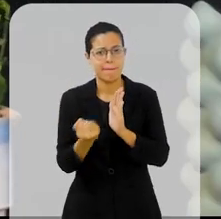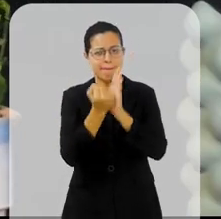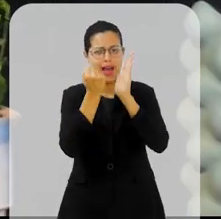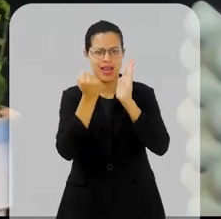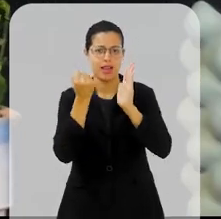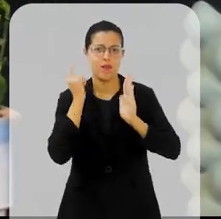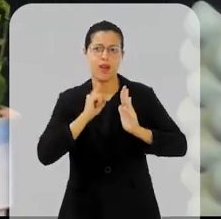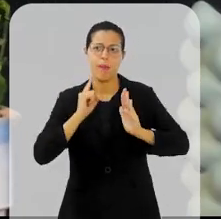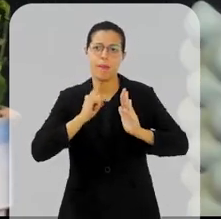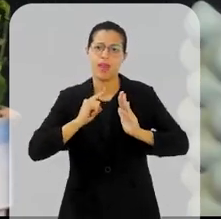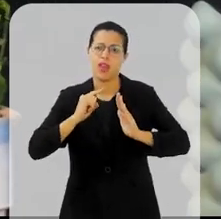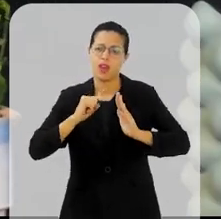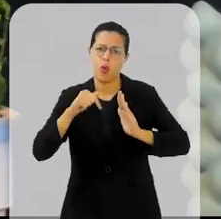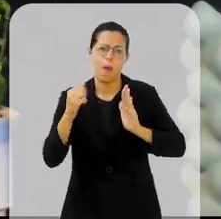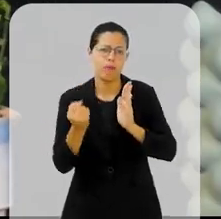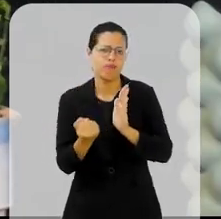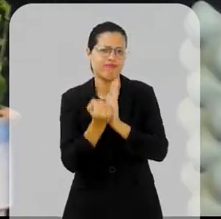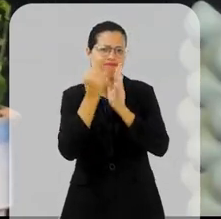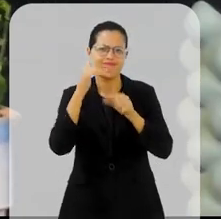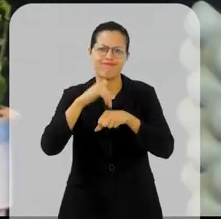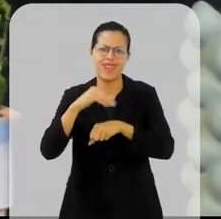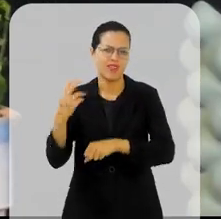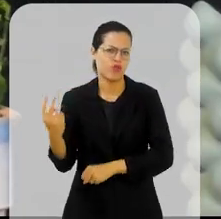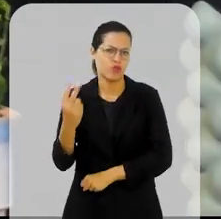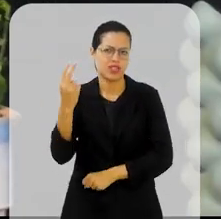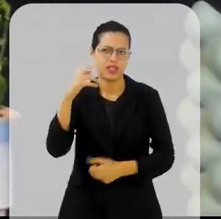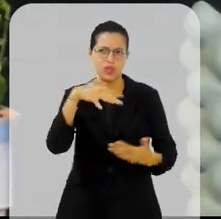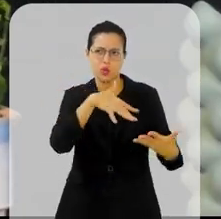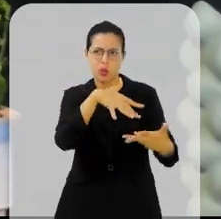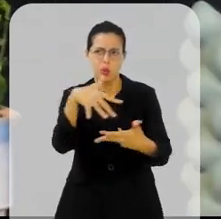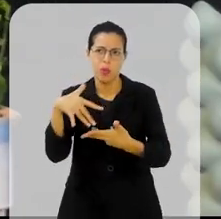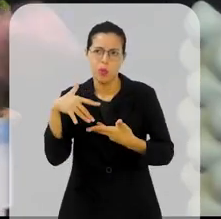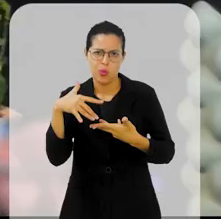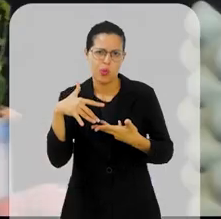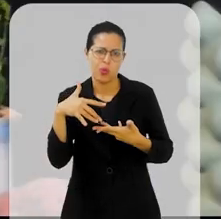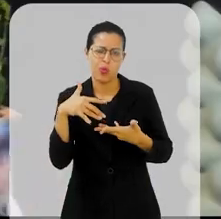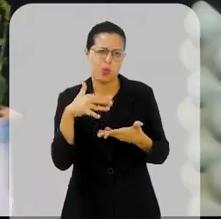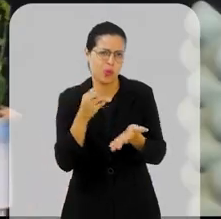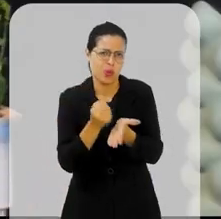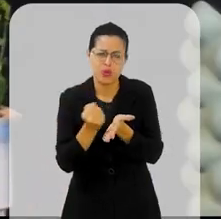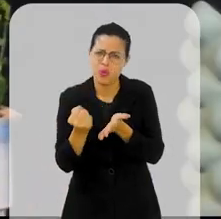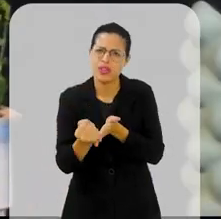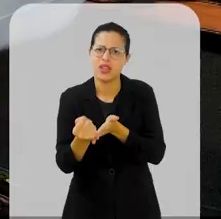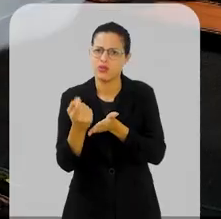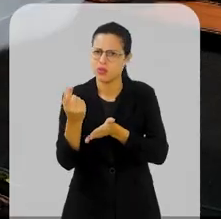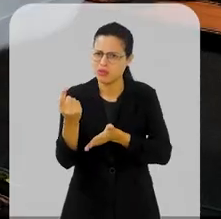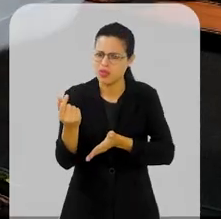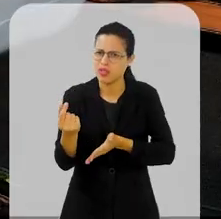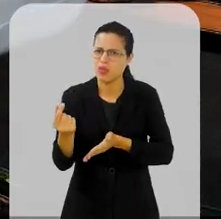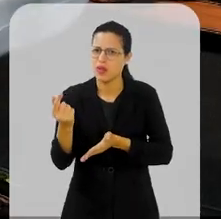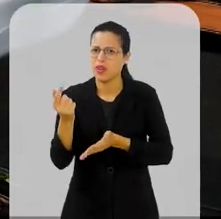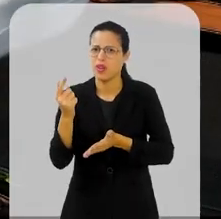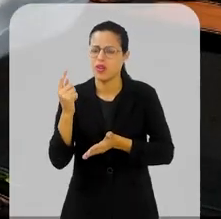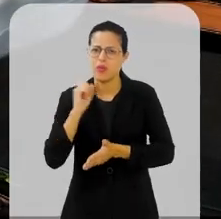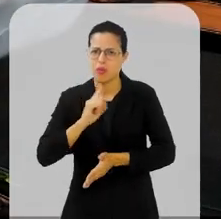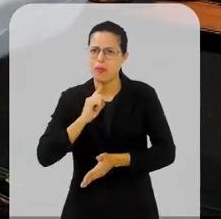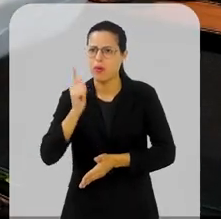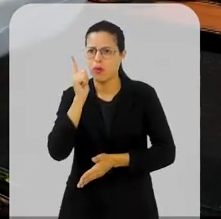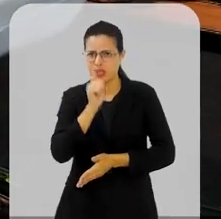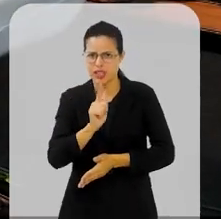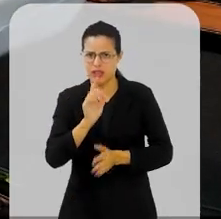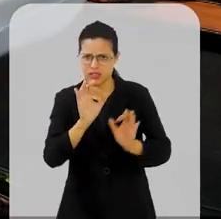marca Flamengo é uma das marcas mais valorizadas do mundo. A prova é os contratos, o dinheiro que o Flamengo arrecada. É ou não é,